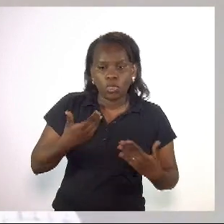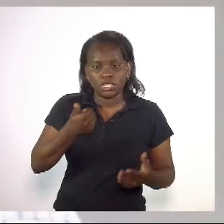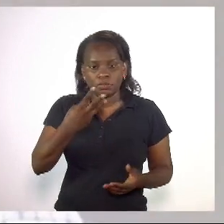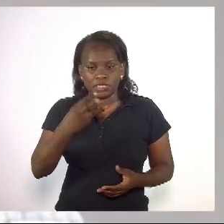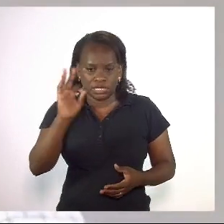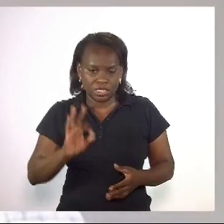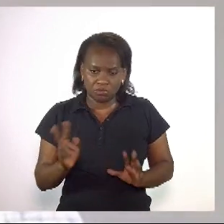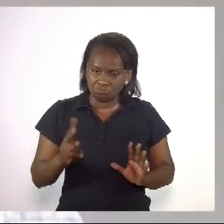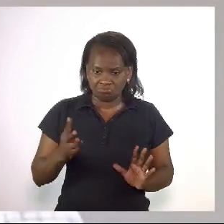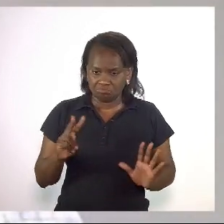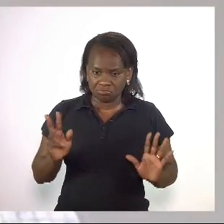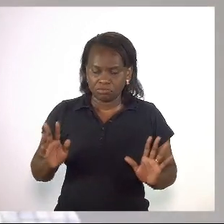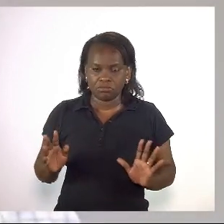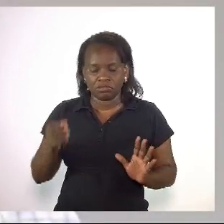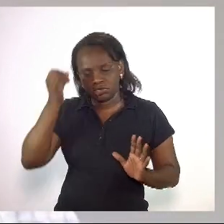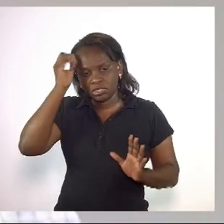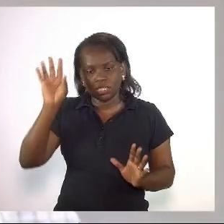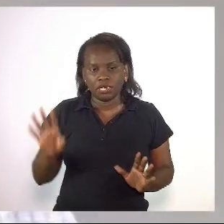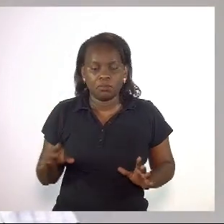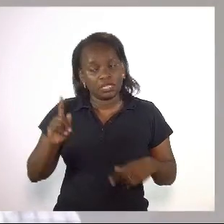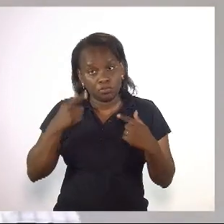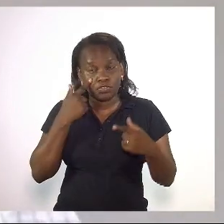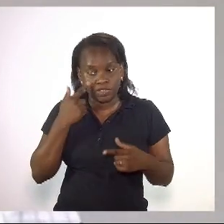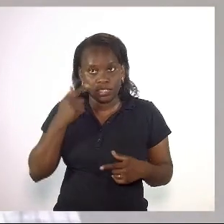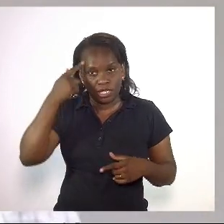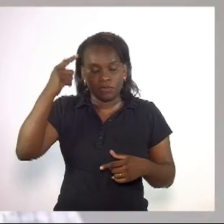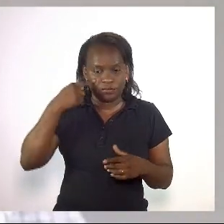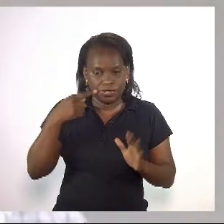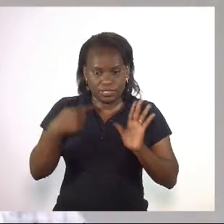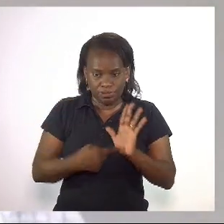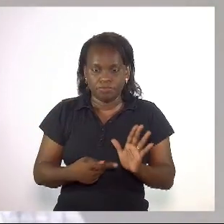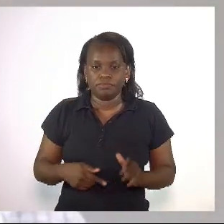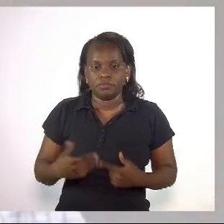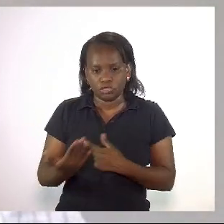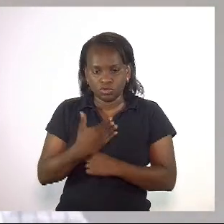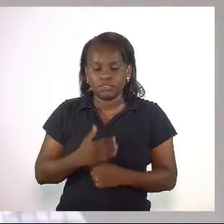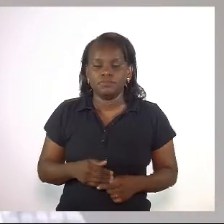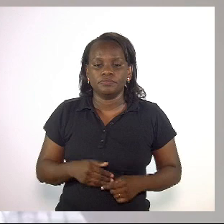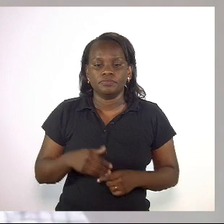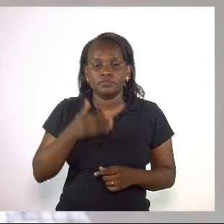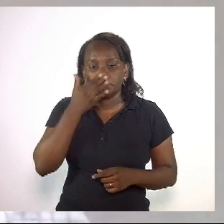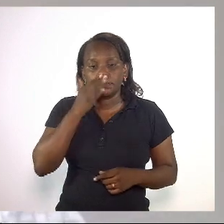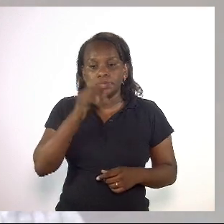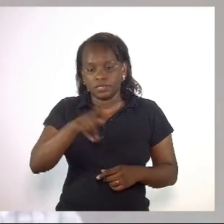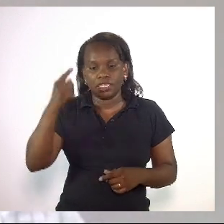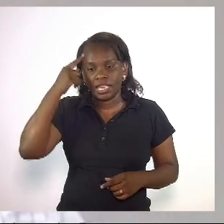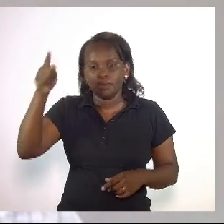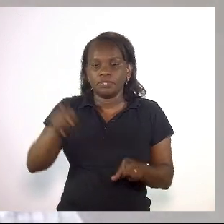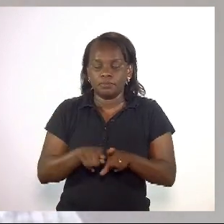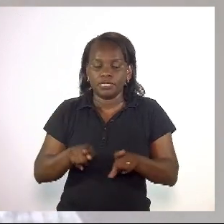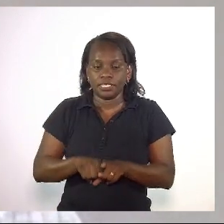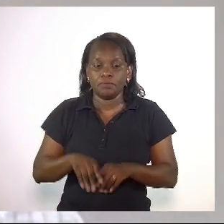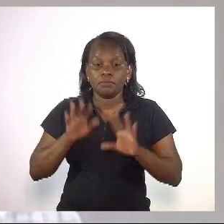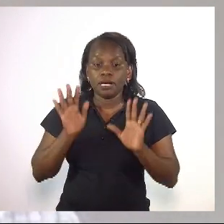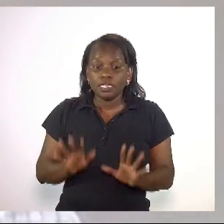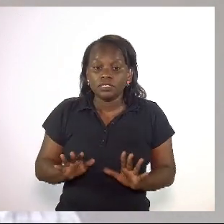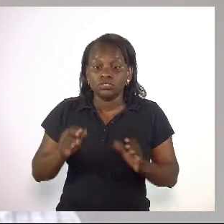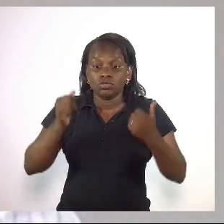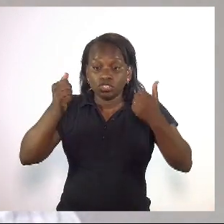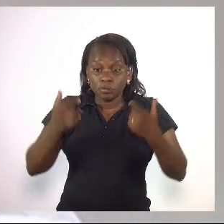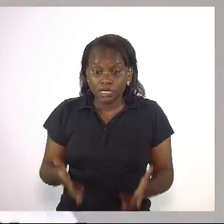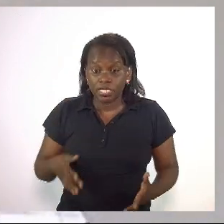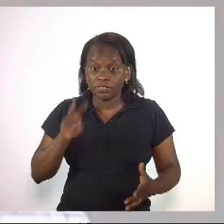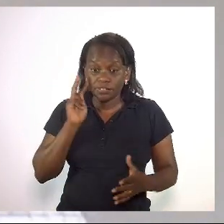ainda não me lembro. Bruno, se puder, depois meus colegas do planejamento, se puderem me ajudar, vocês ainda lembrarem disso. Mas, apenas